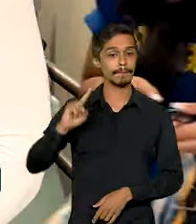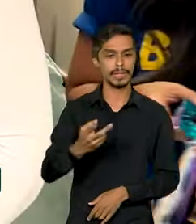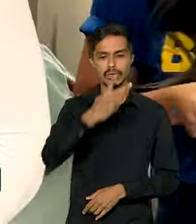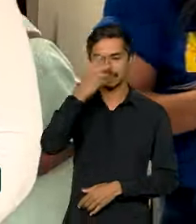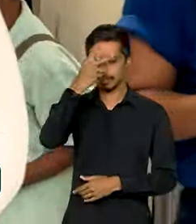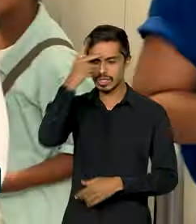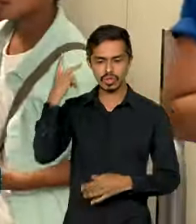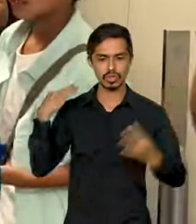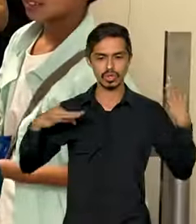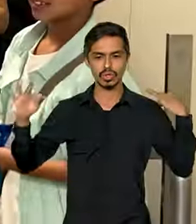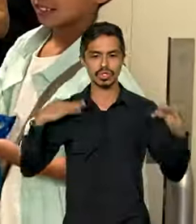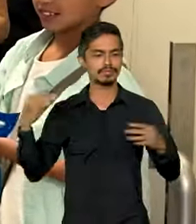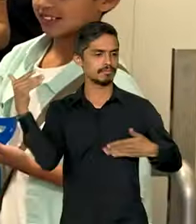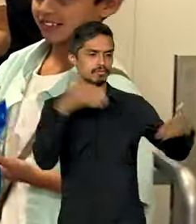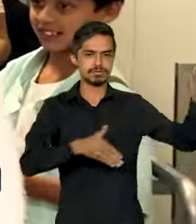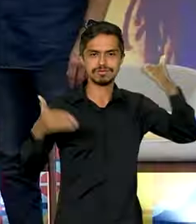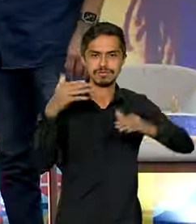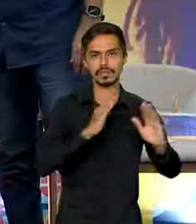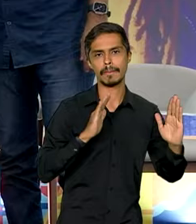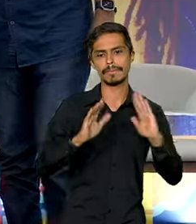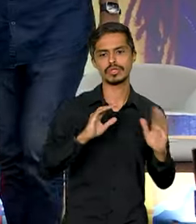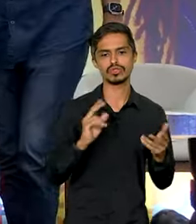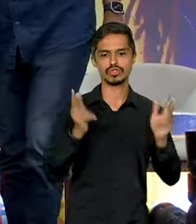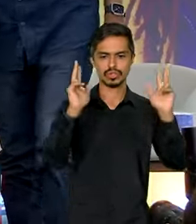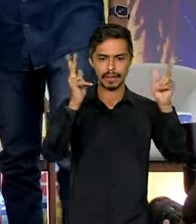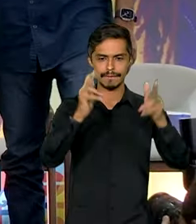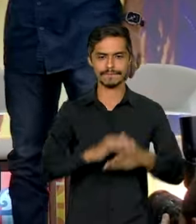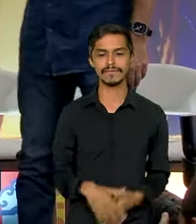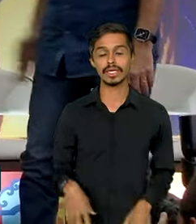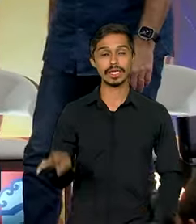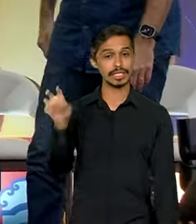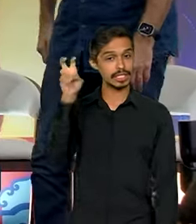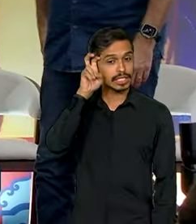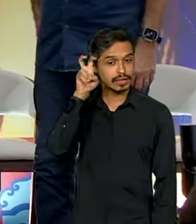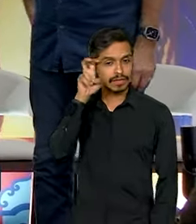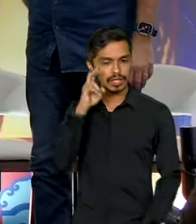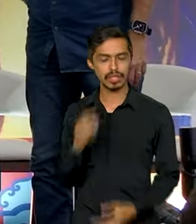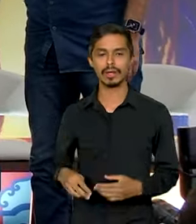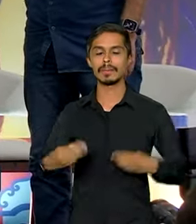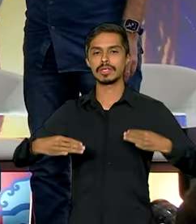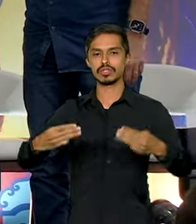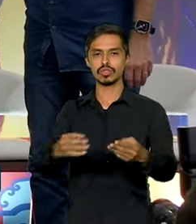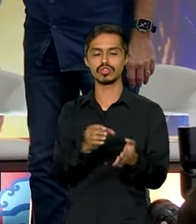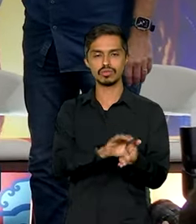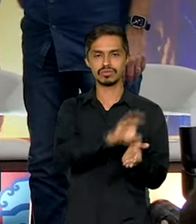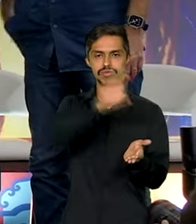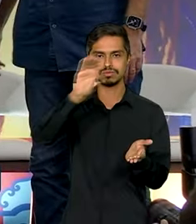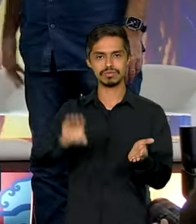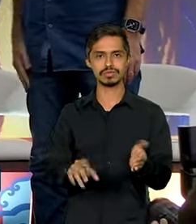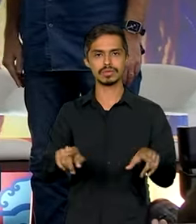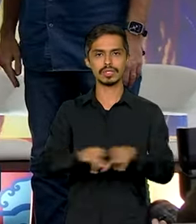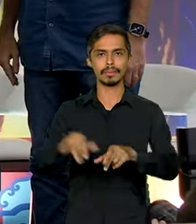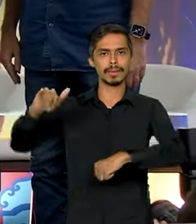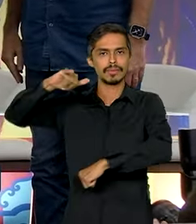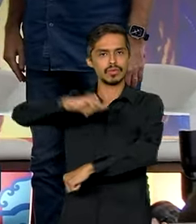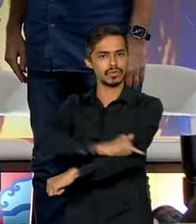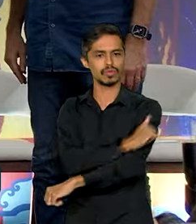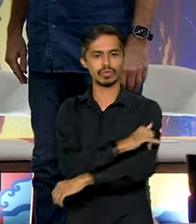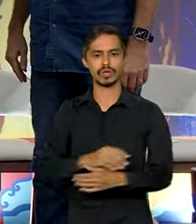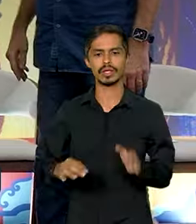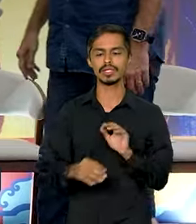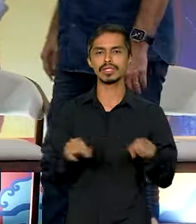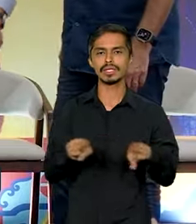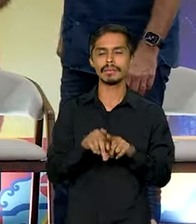estrangeiros devem desembarcar no Brasil durante o carnaval. Na quinta-feira, ministérios de portos e aeroportos, turismo e a Embratur